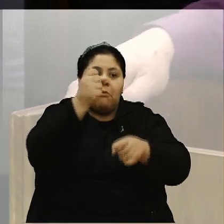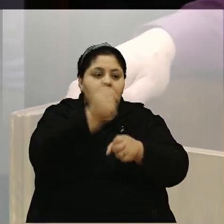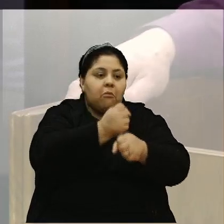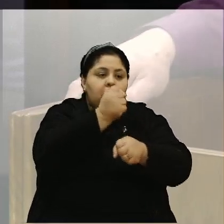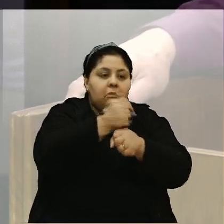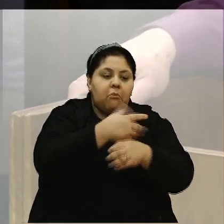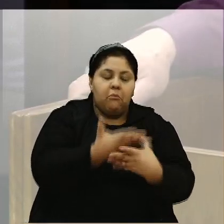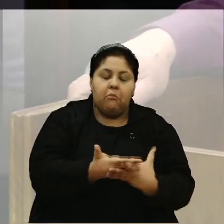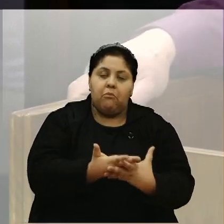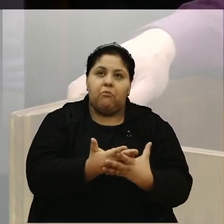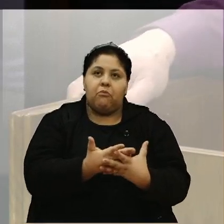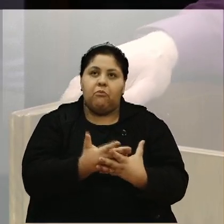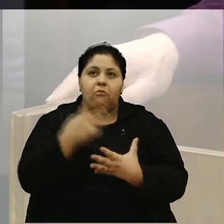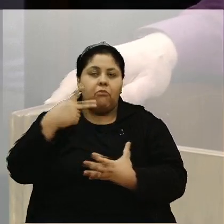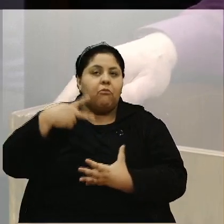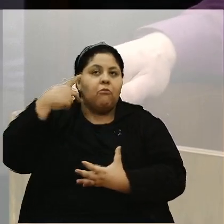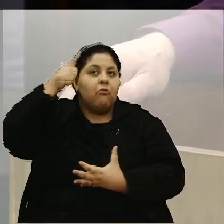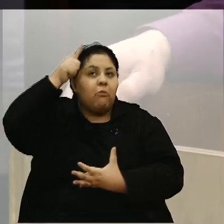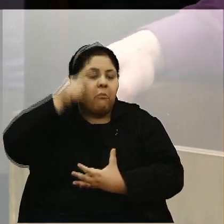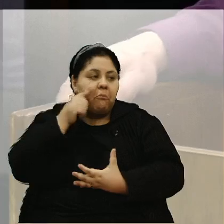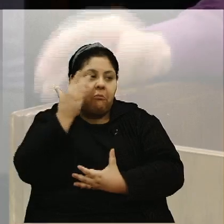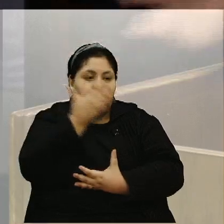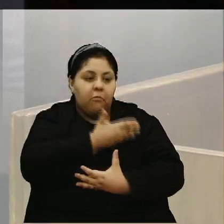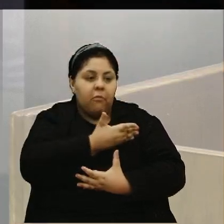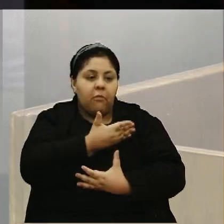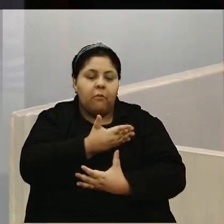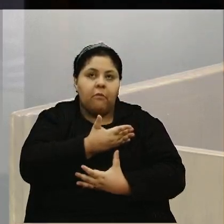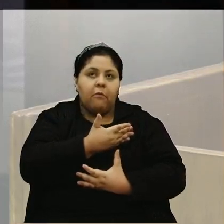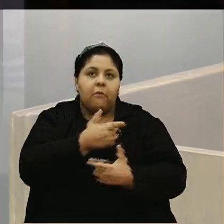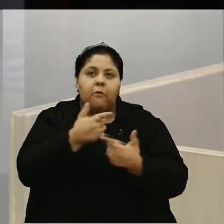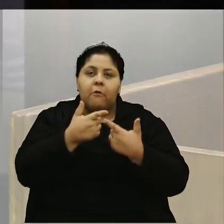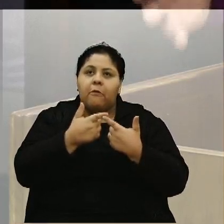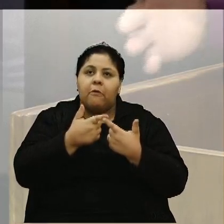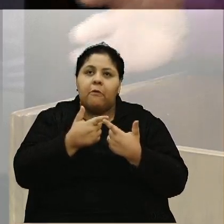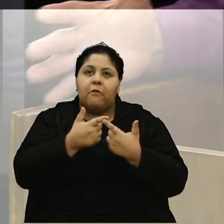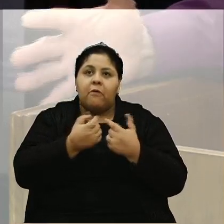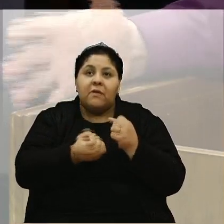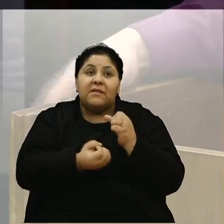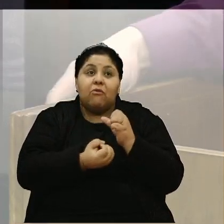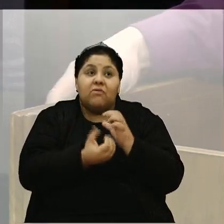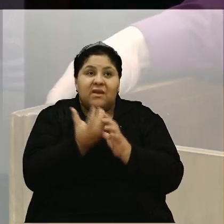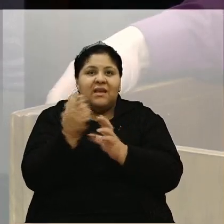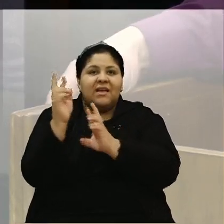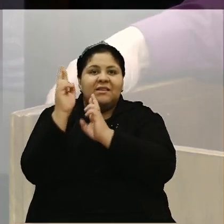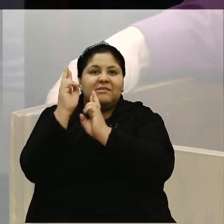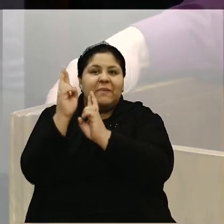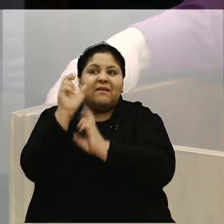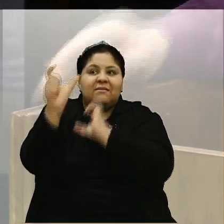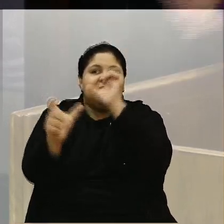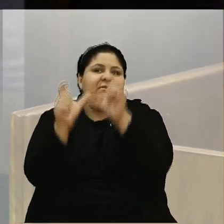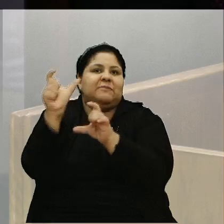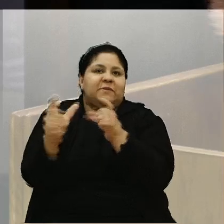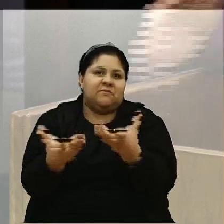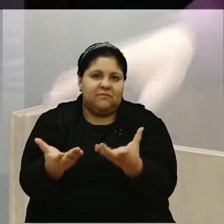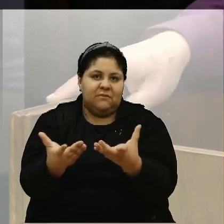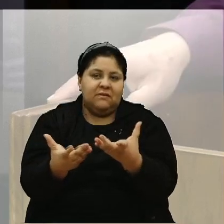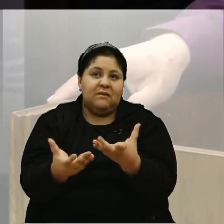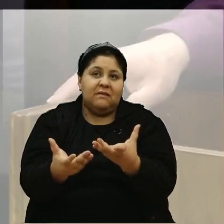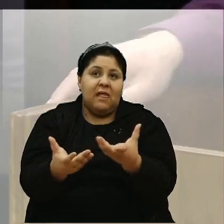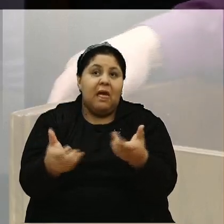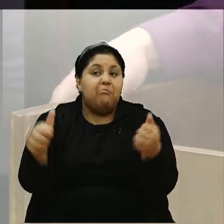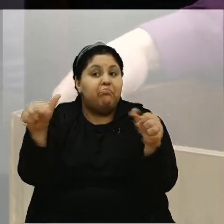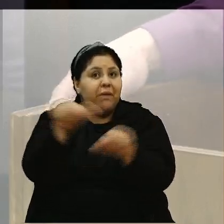lá, vereador Lucas. Mas então diz que não vem a criar essa expectativa. É